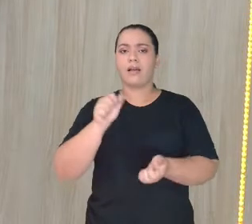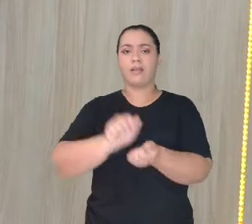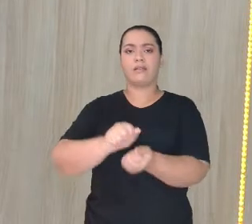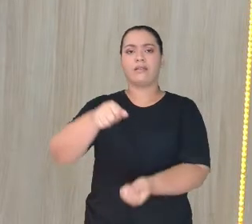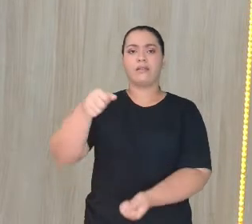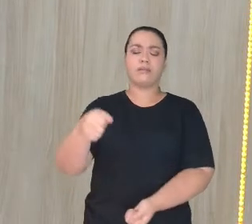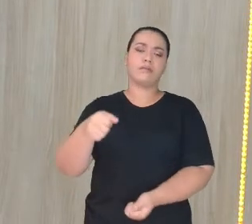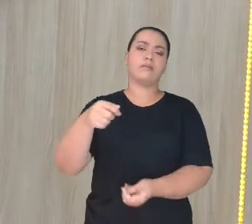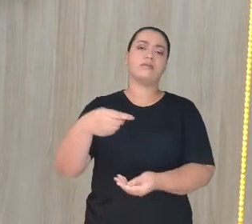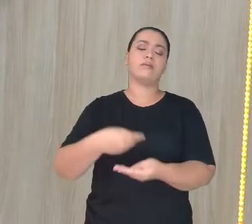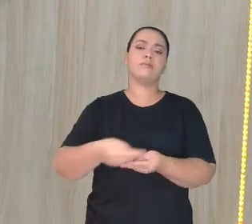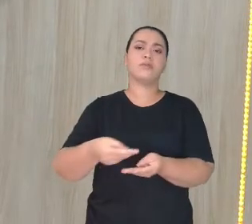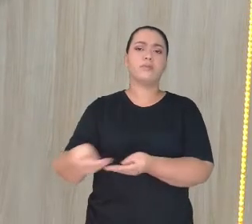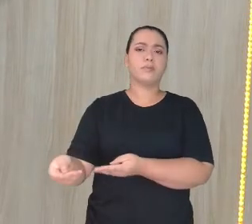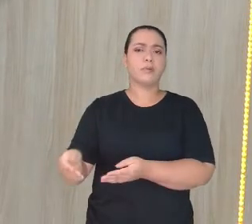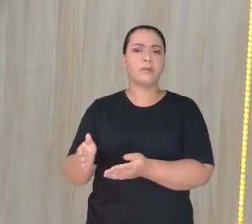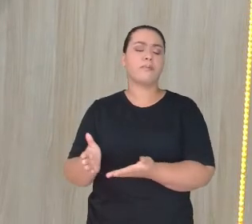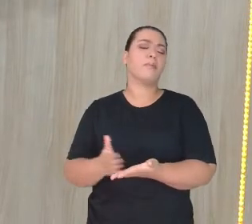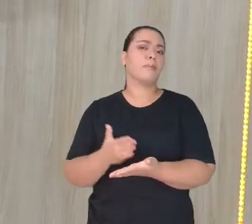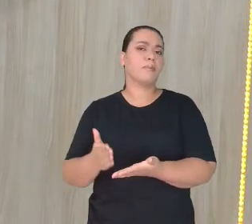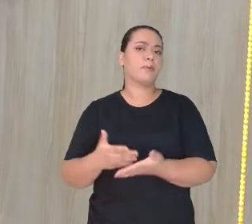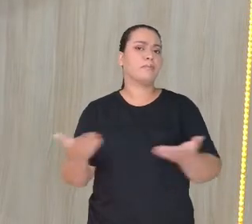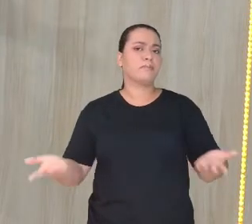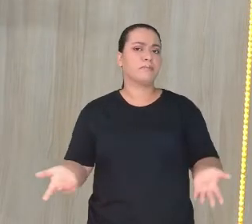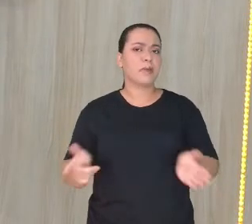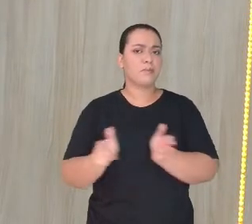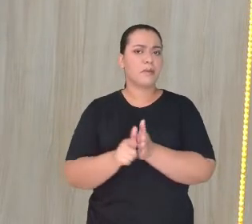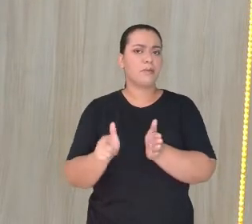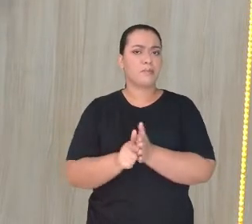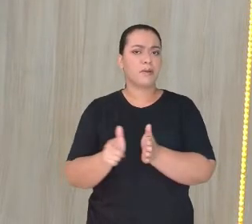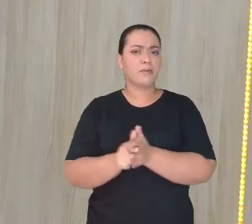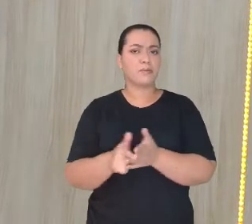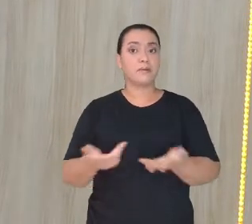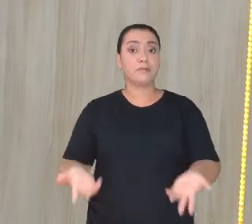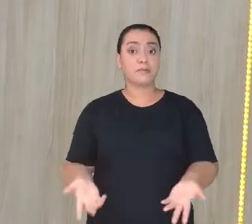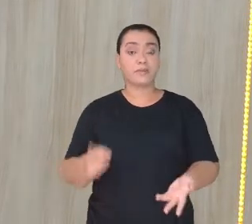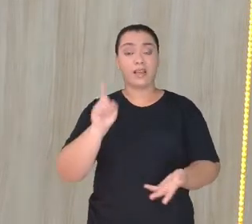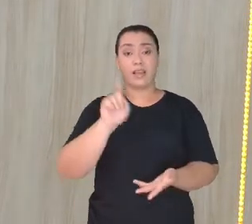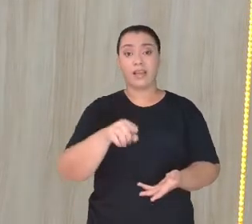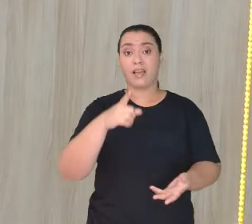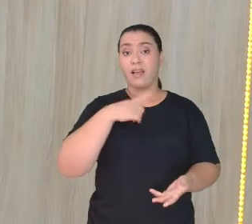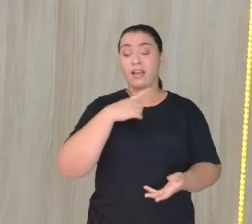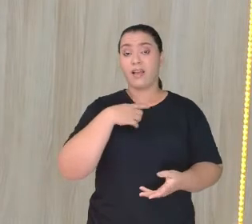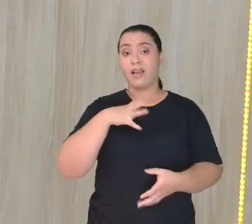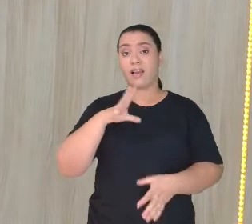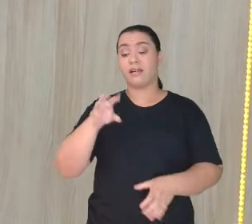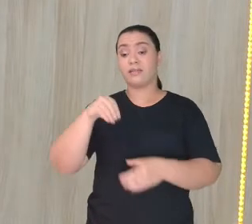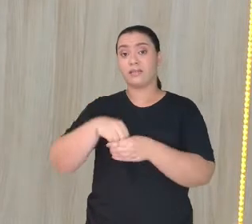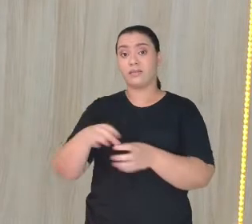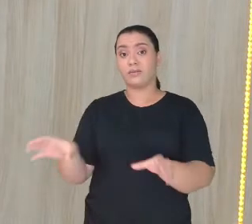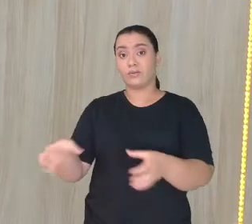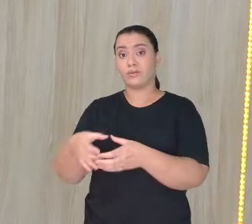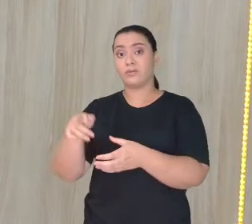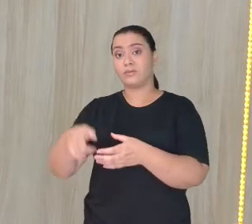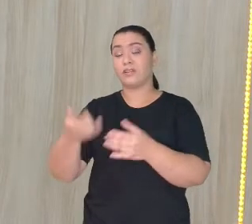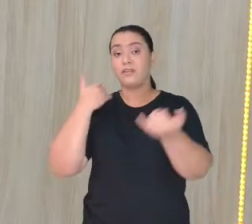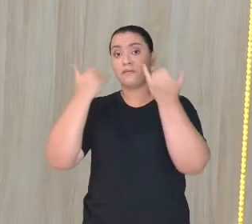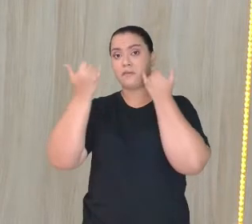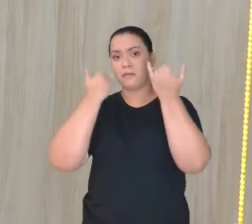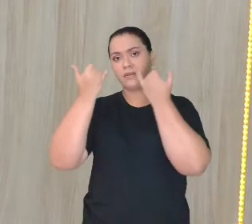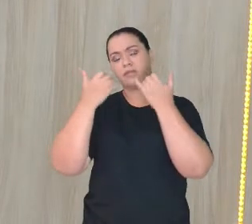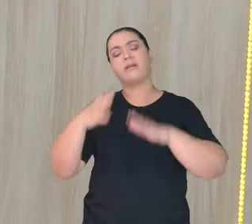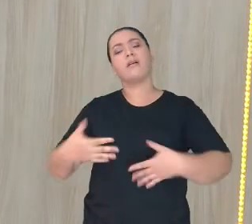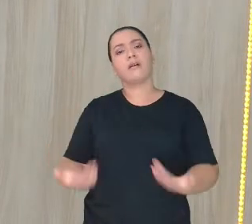do panfleto, gente? A gente os encaixa dentro da ordem das informações, né? Porque